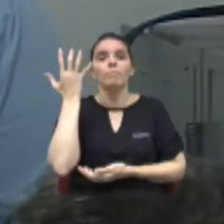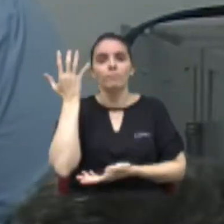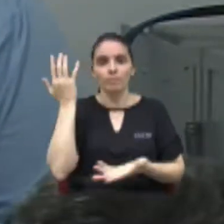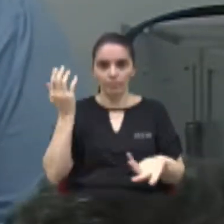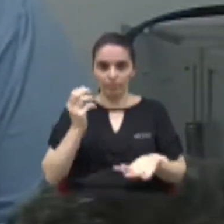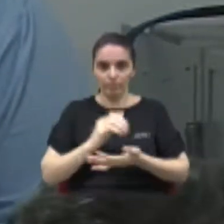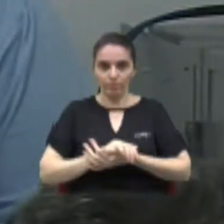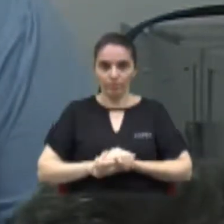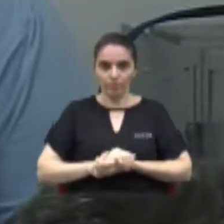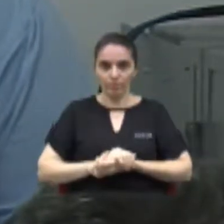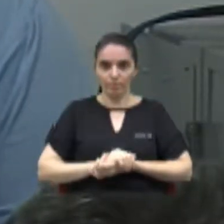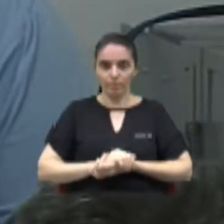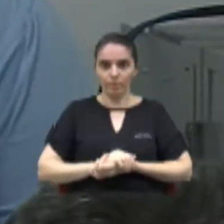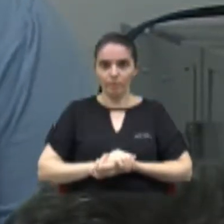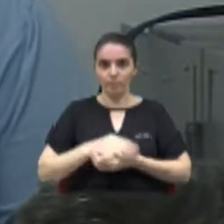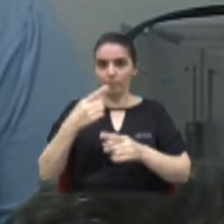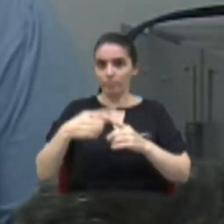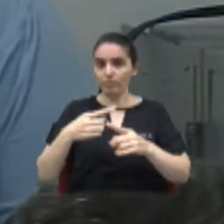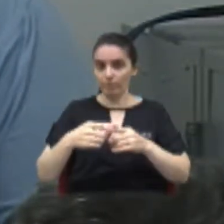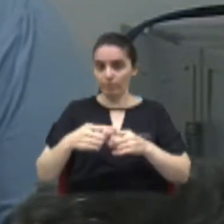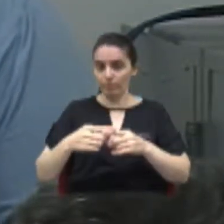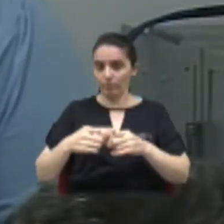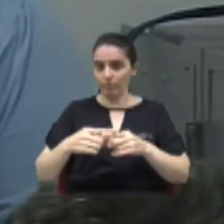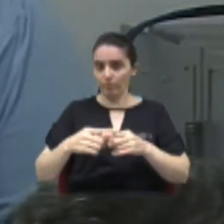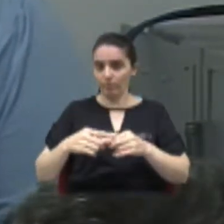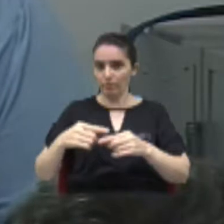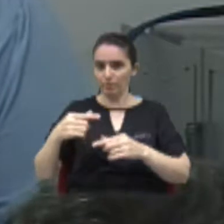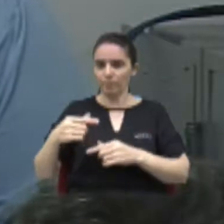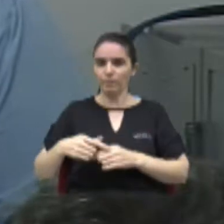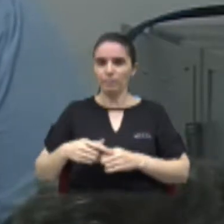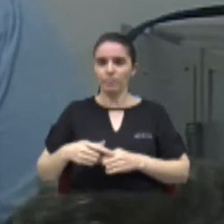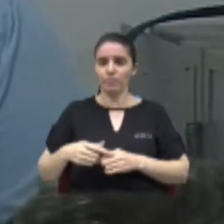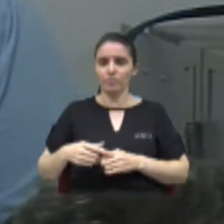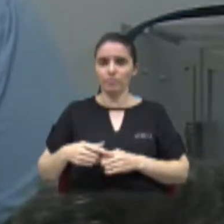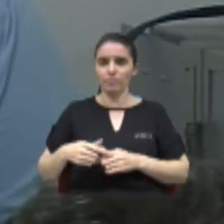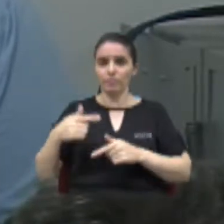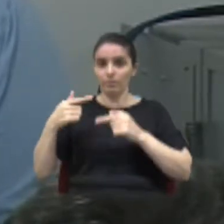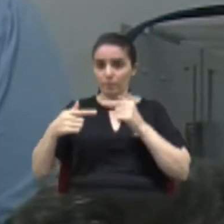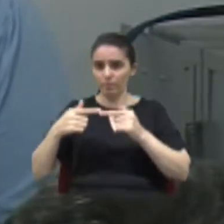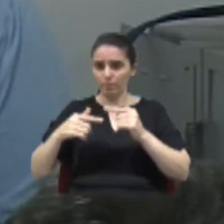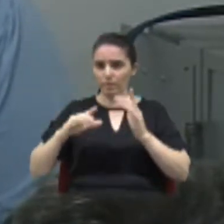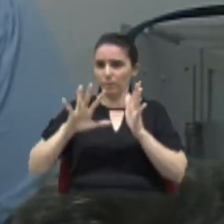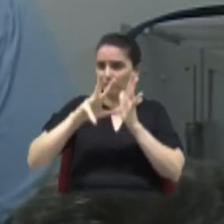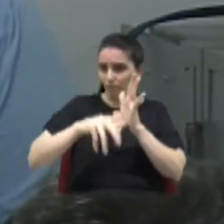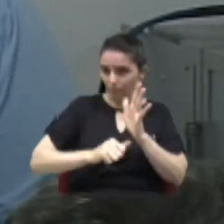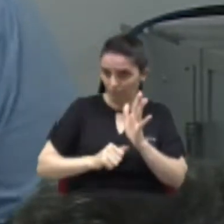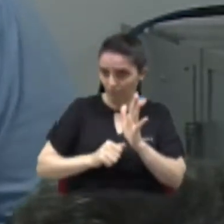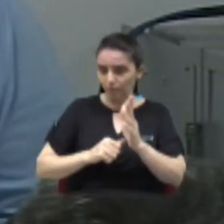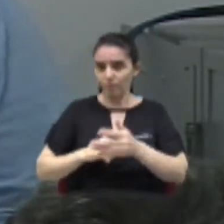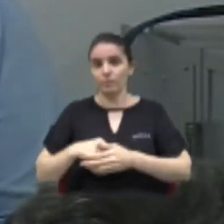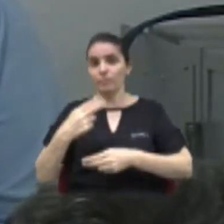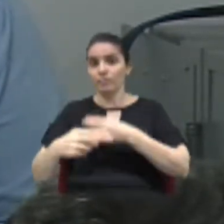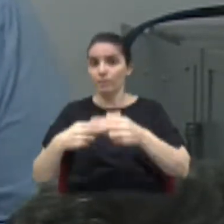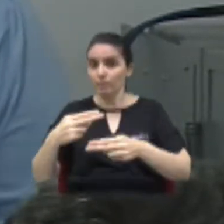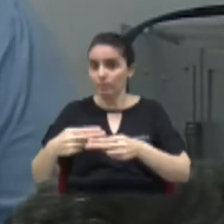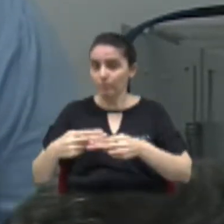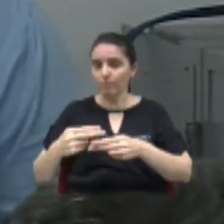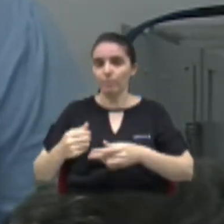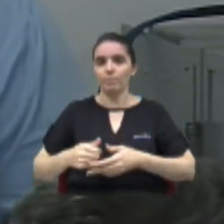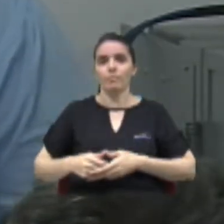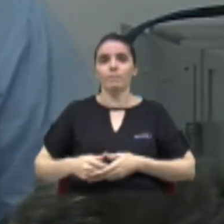nós chegamos num estágio, não só na cidade de Limeira, como no nosso país, que eu acho que a